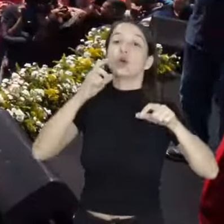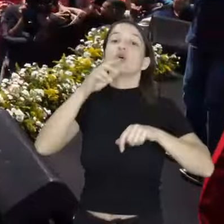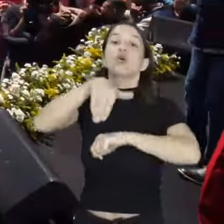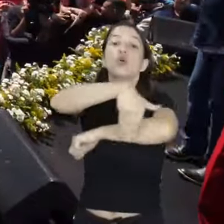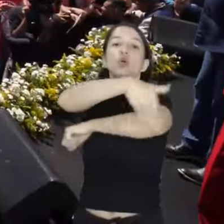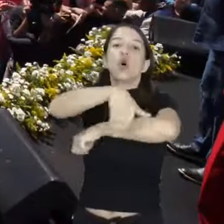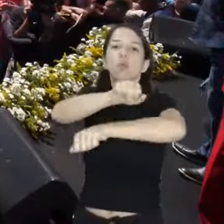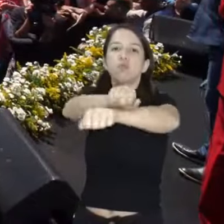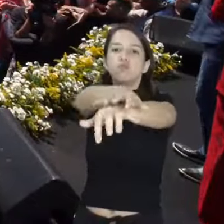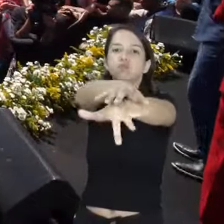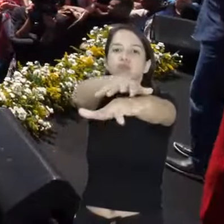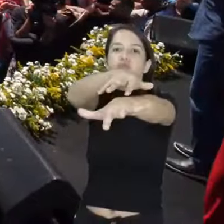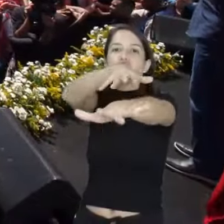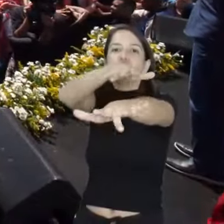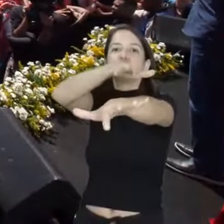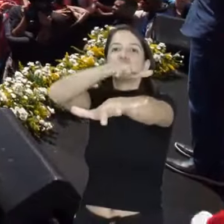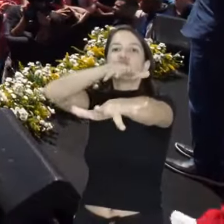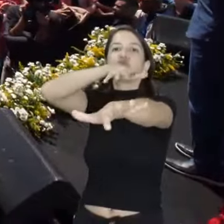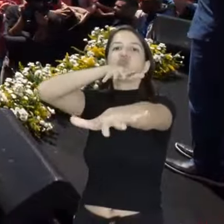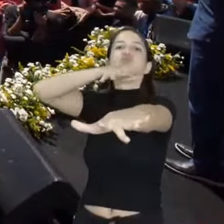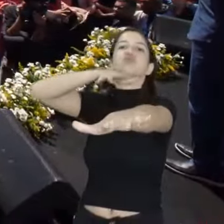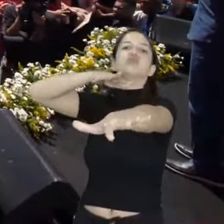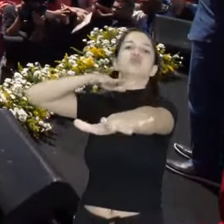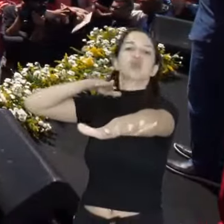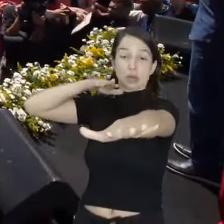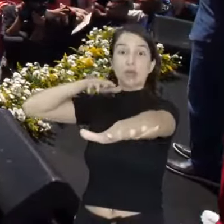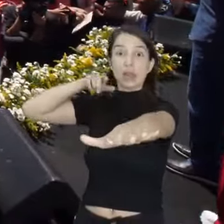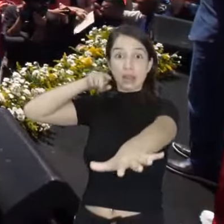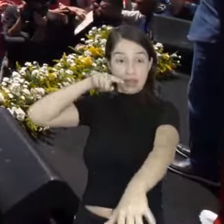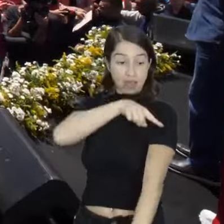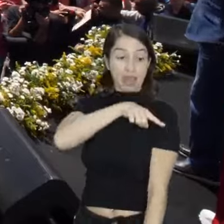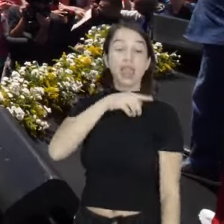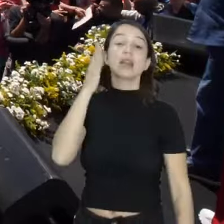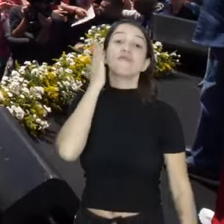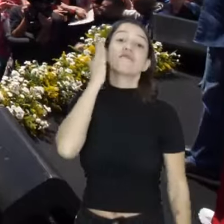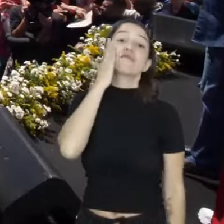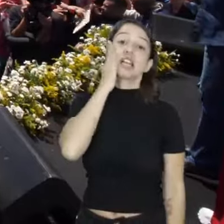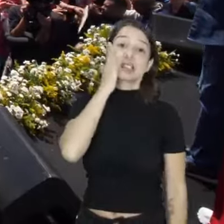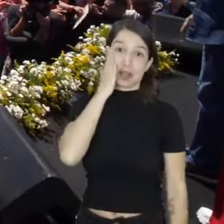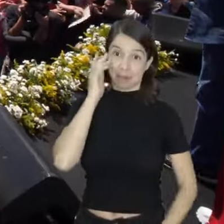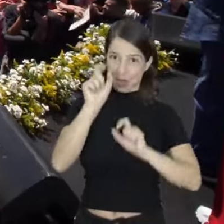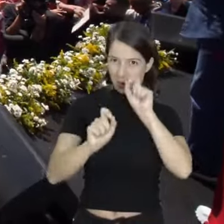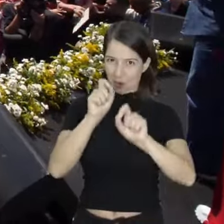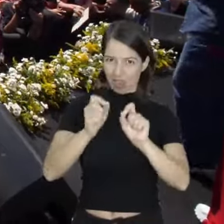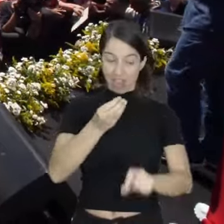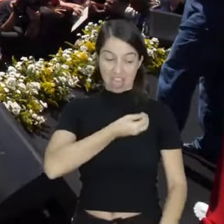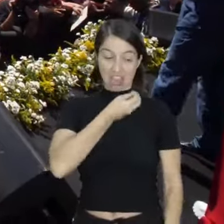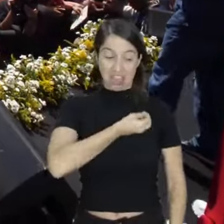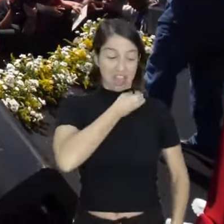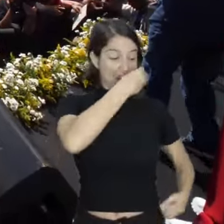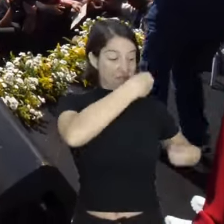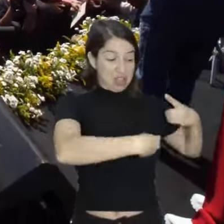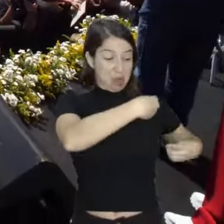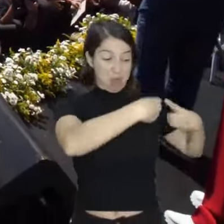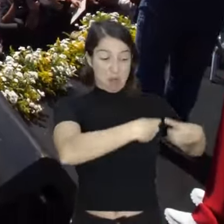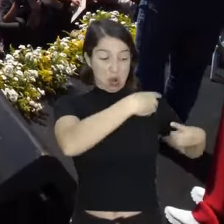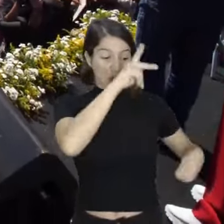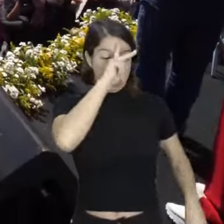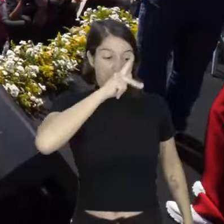que na vida política dele, nem que ele gastar o